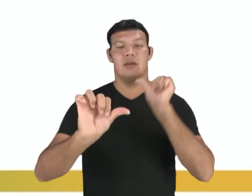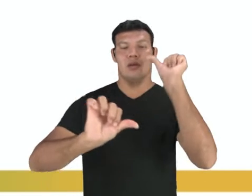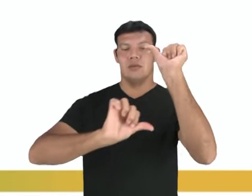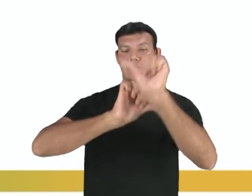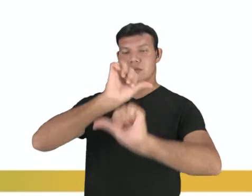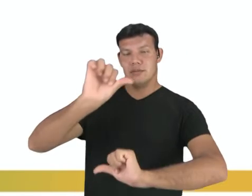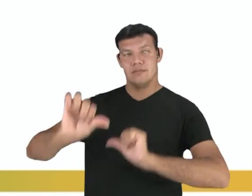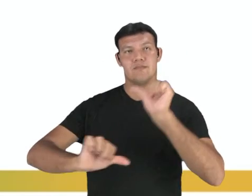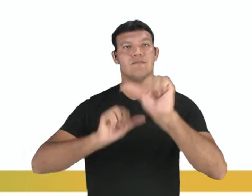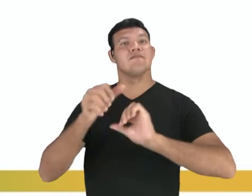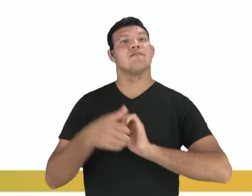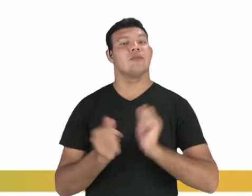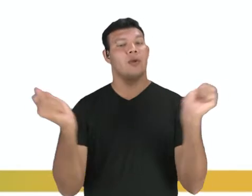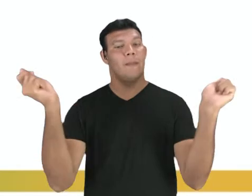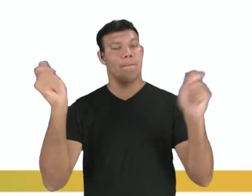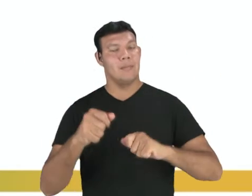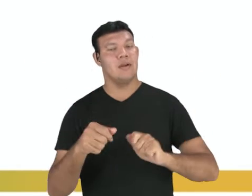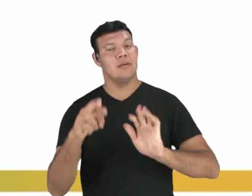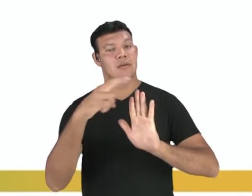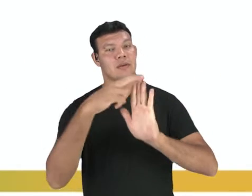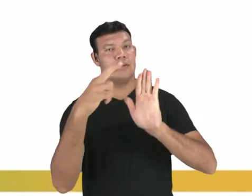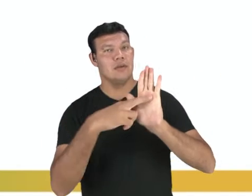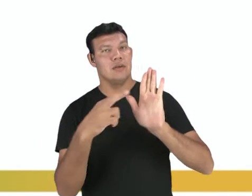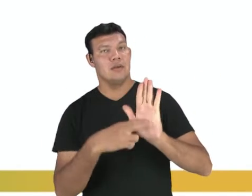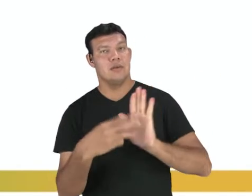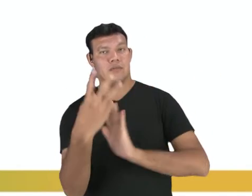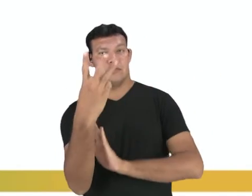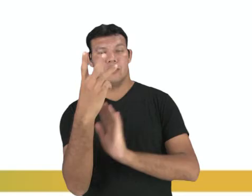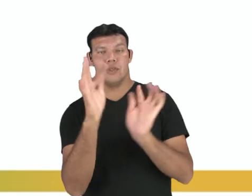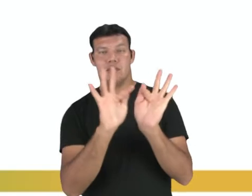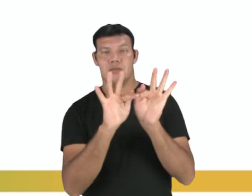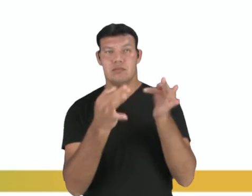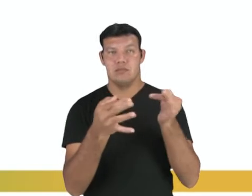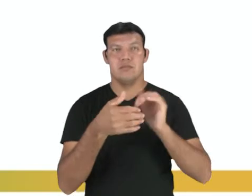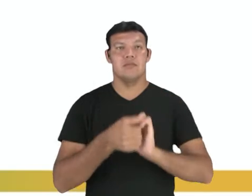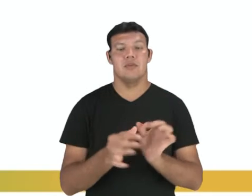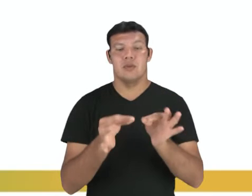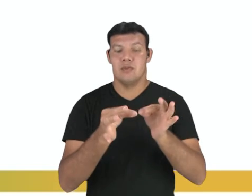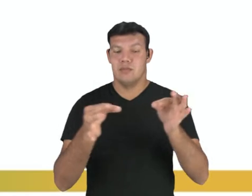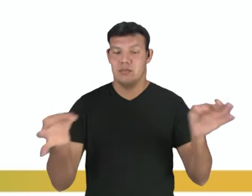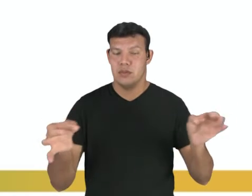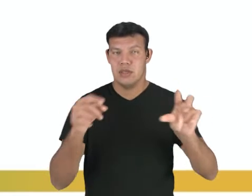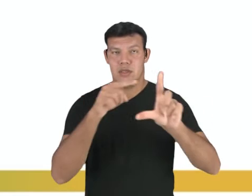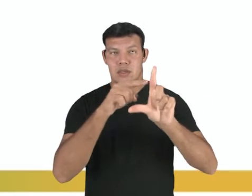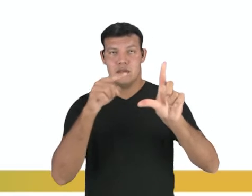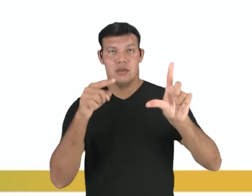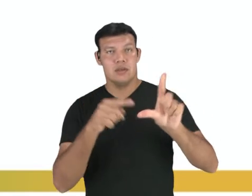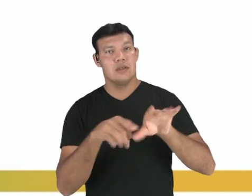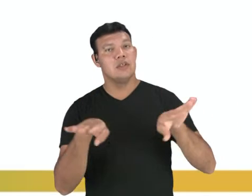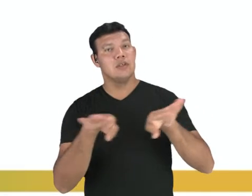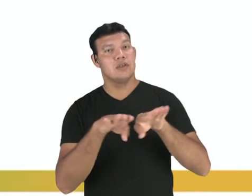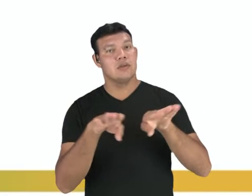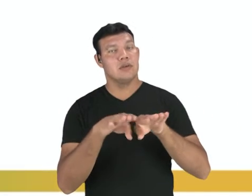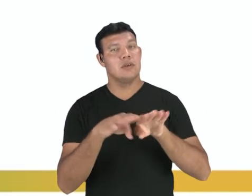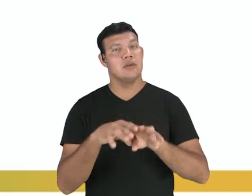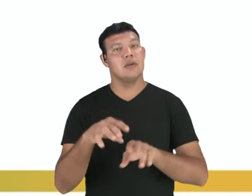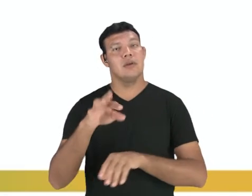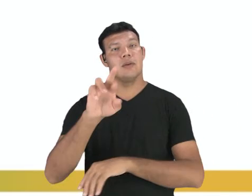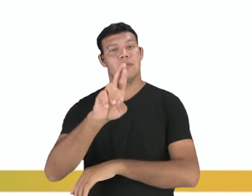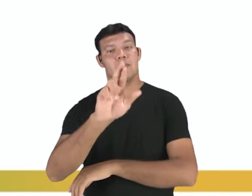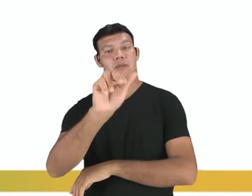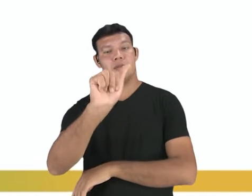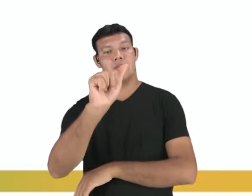convenções utilizando uma regra de três simples tá medidas em graus e medidas em radiano